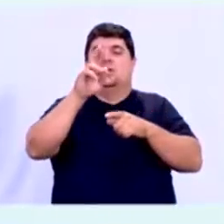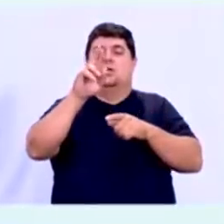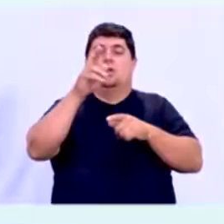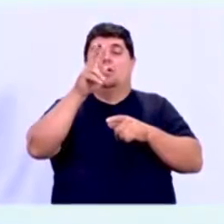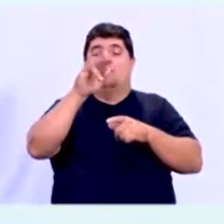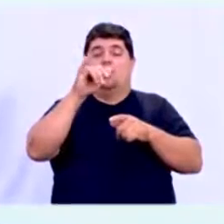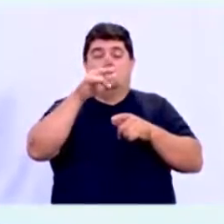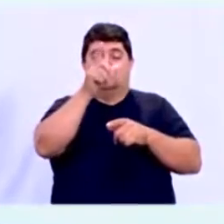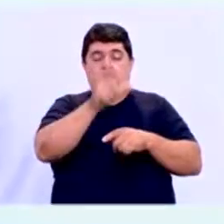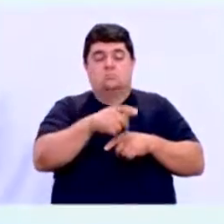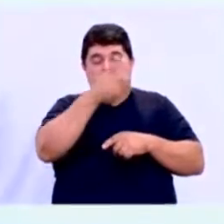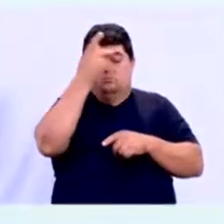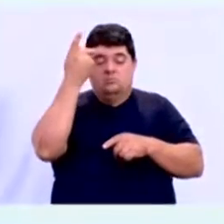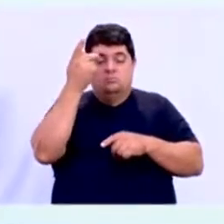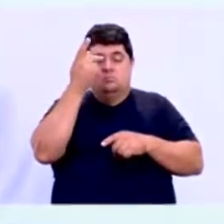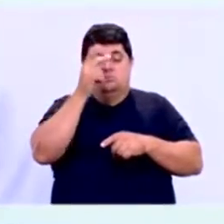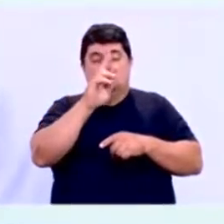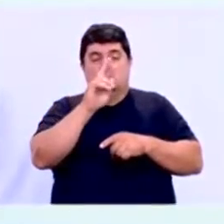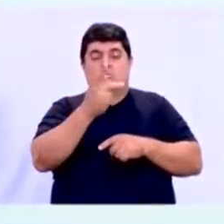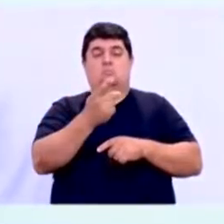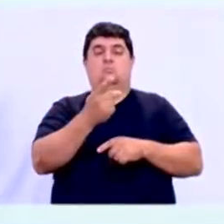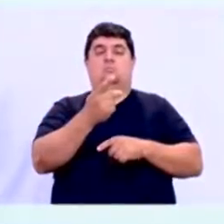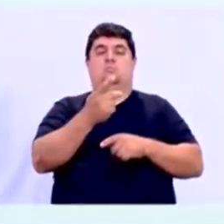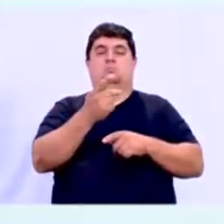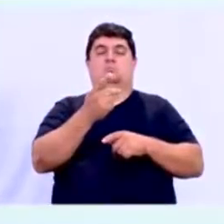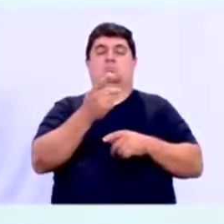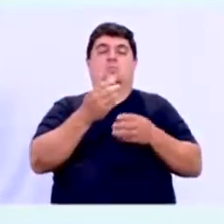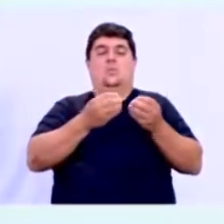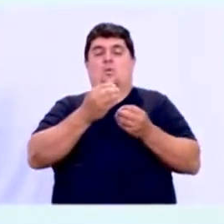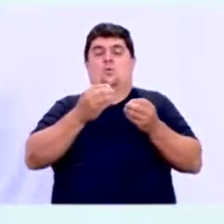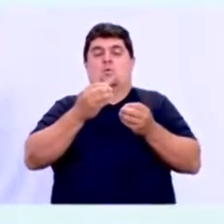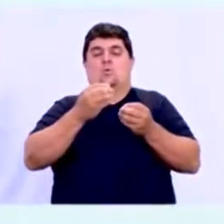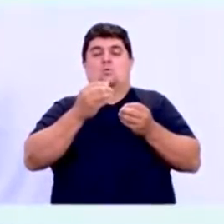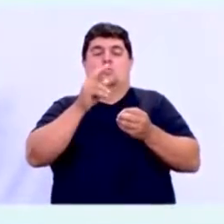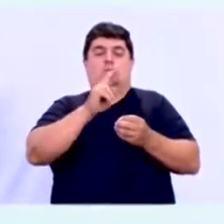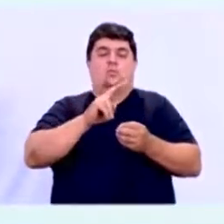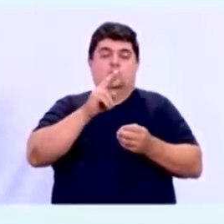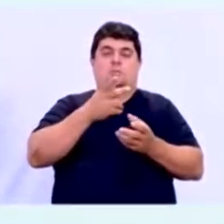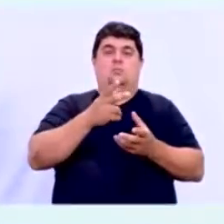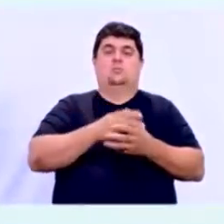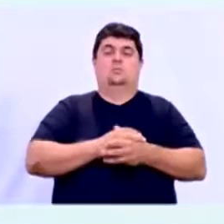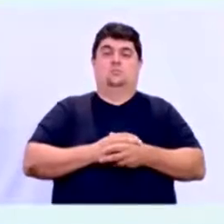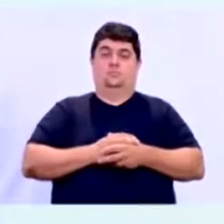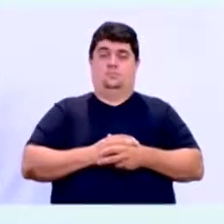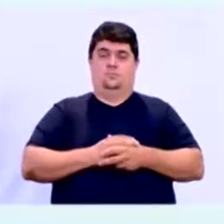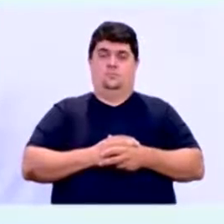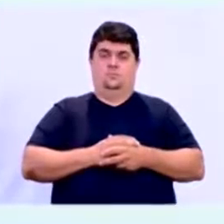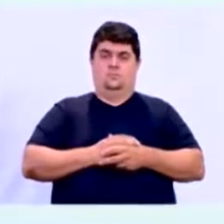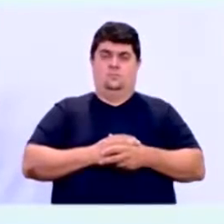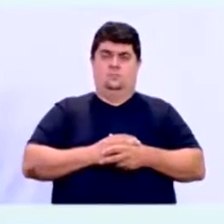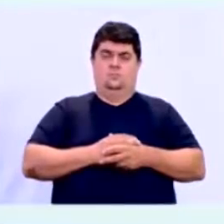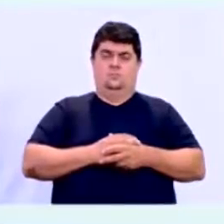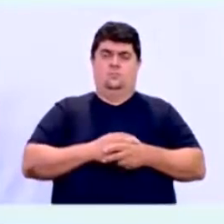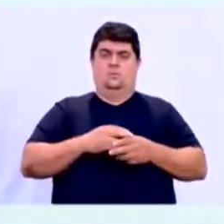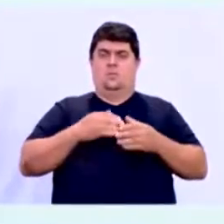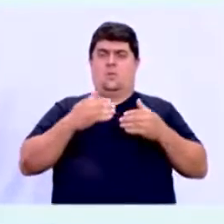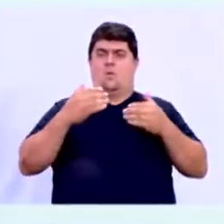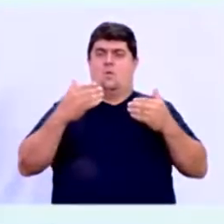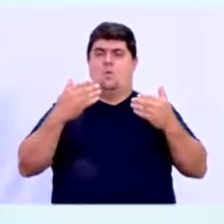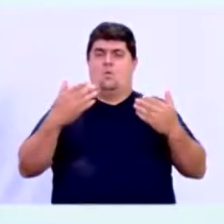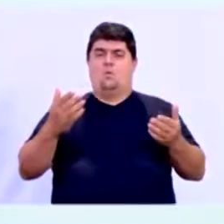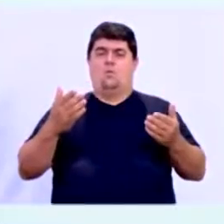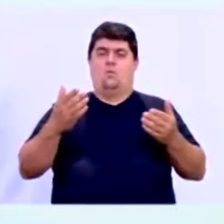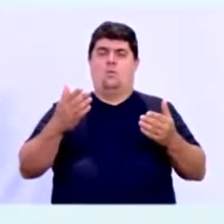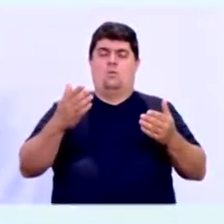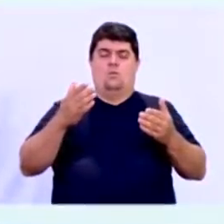dessa empresa, né? Quem é que vai atuar, em qual cargo vai atuar, né? Então, estabelecer quais são as atividades